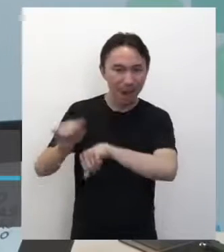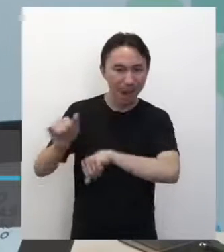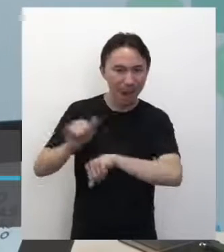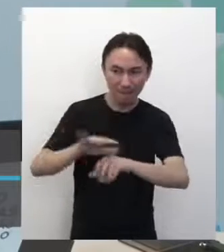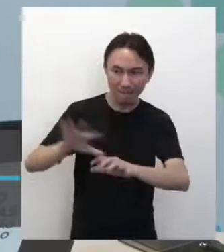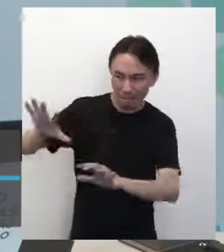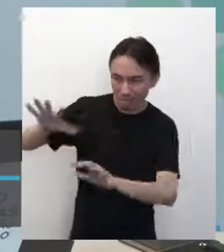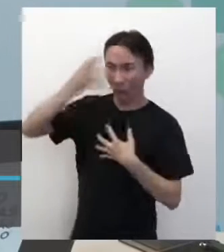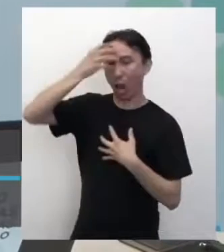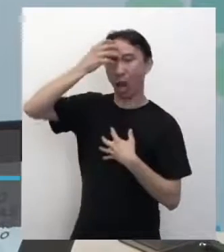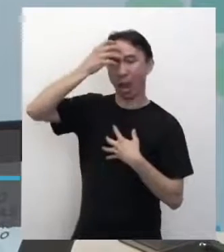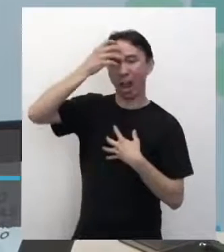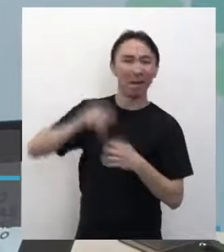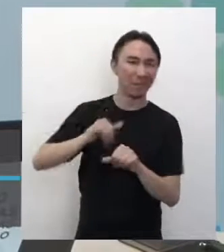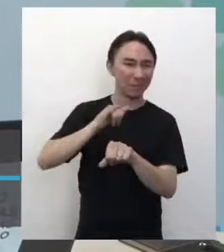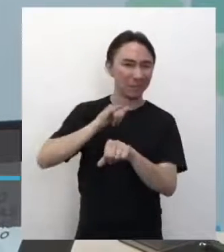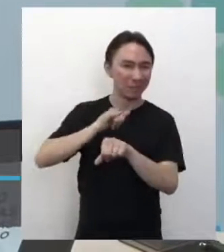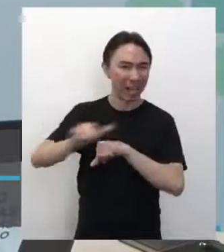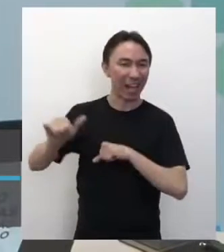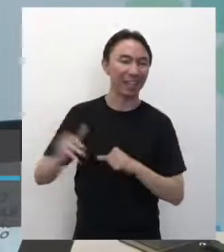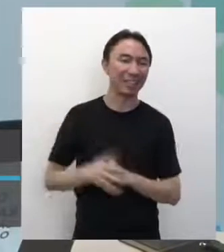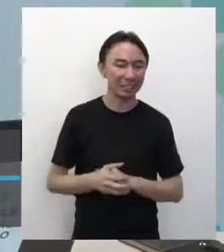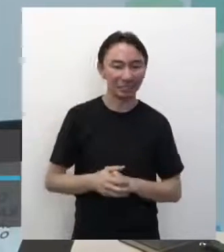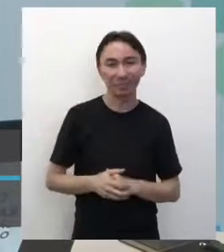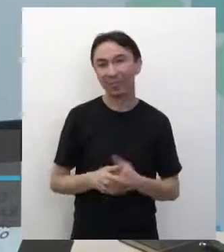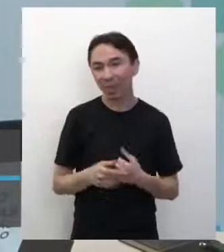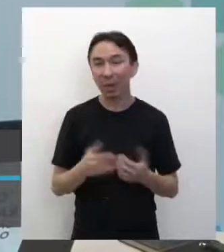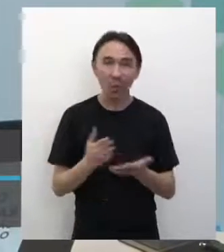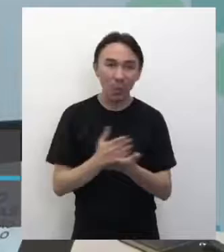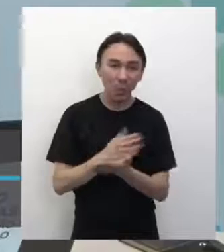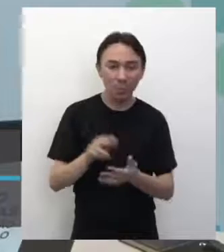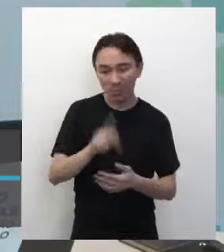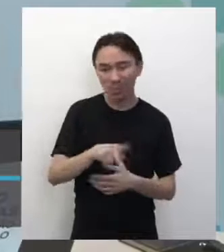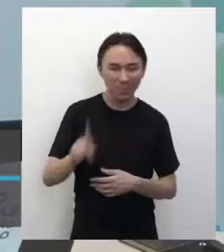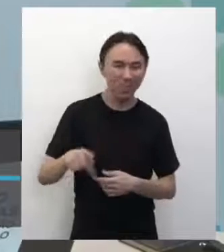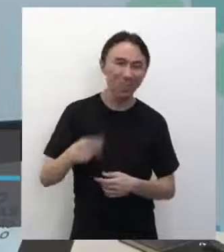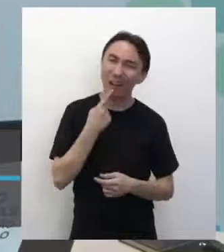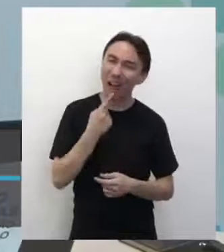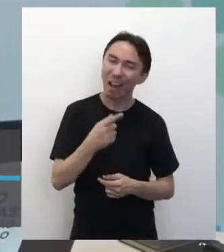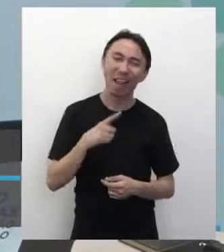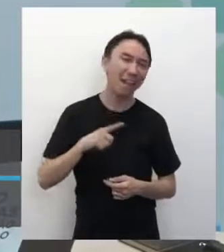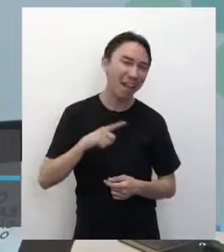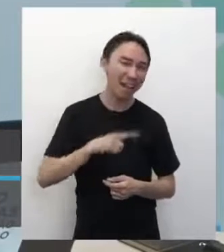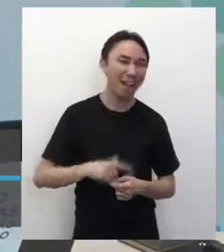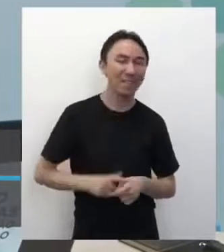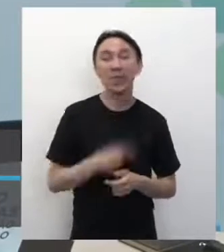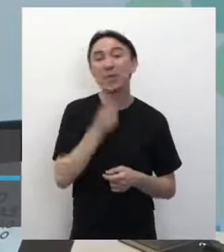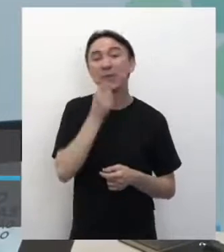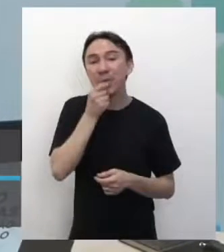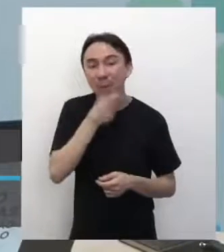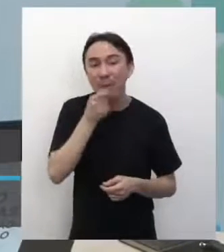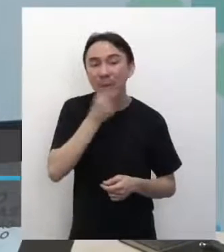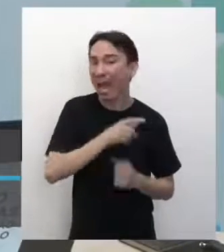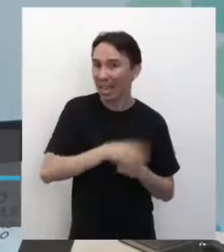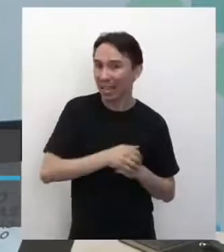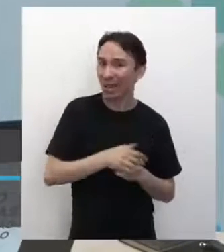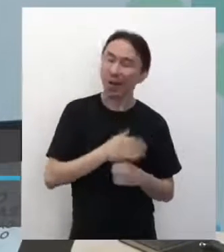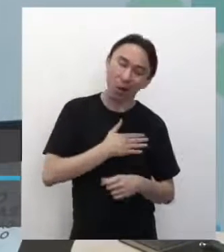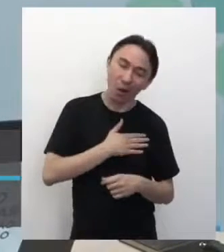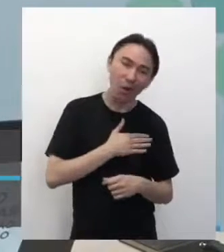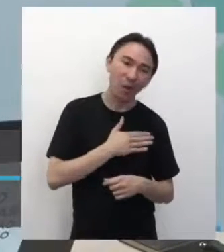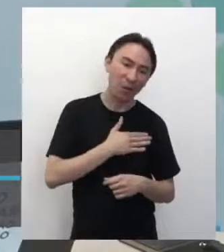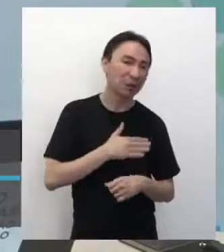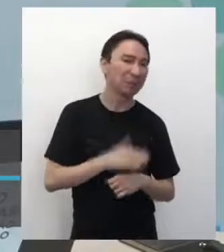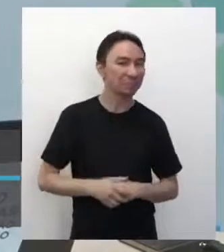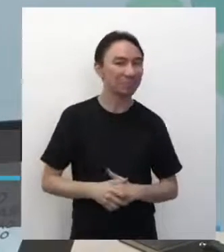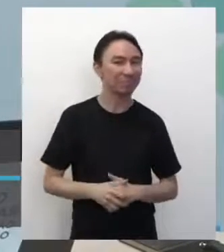vários professores comentando comédia, como a Pro Marli, nós temos a Pro Tânia e o Pro João Alberto. Aí